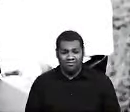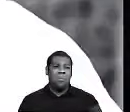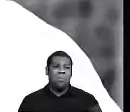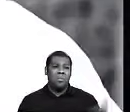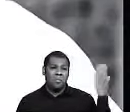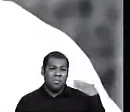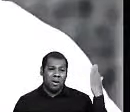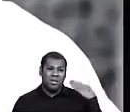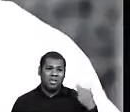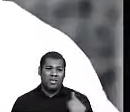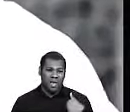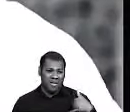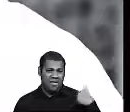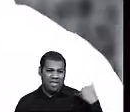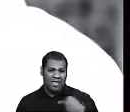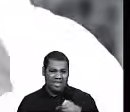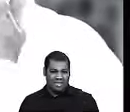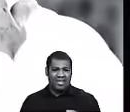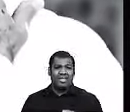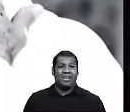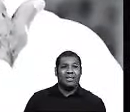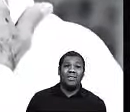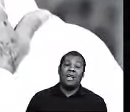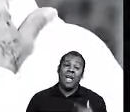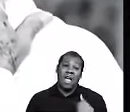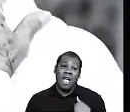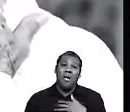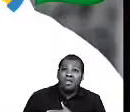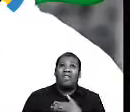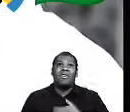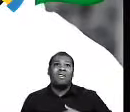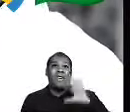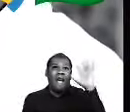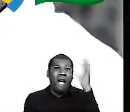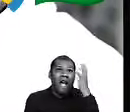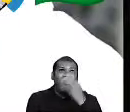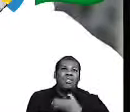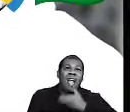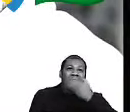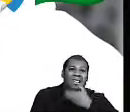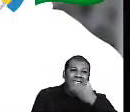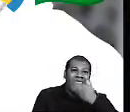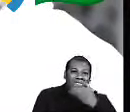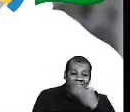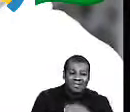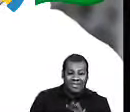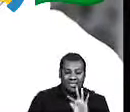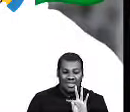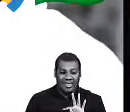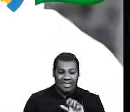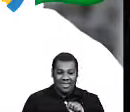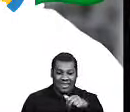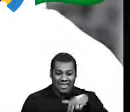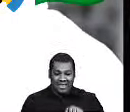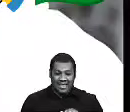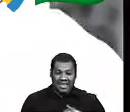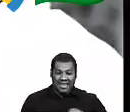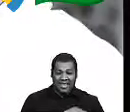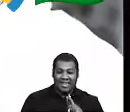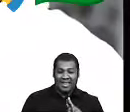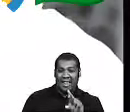Porque é um país que está cada vez mais se aproximando do eixo do mal, querendo assumir um papel de liderança